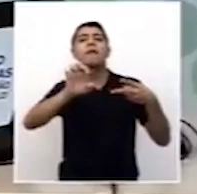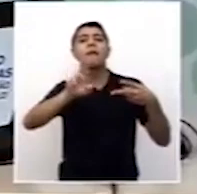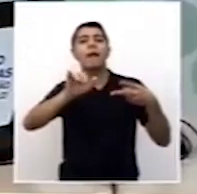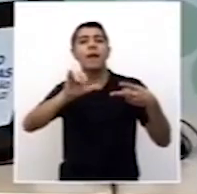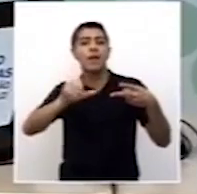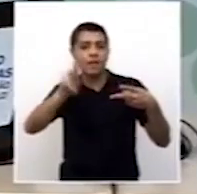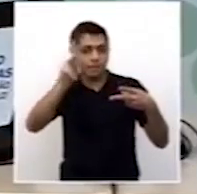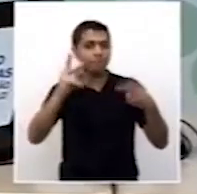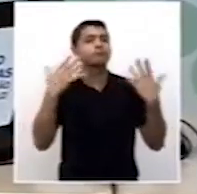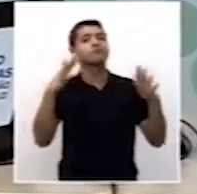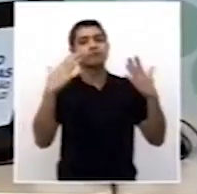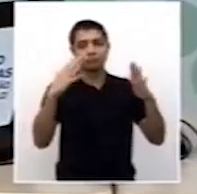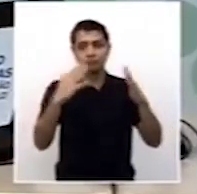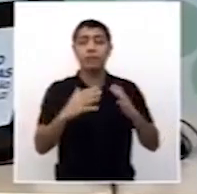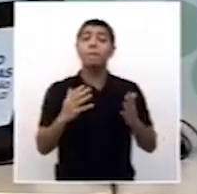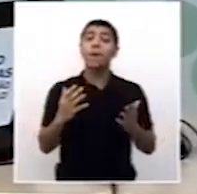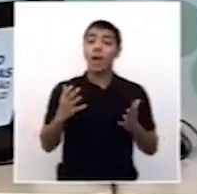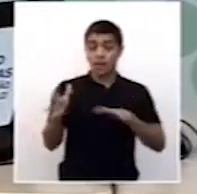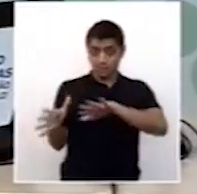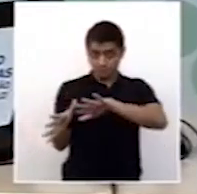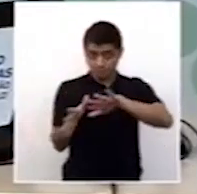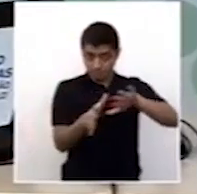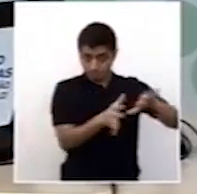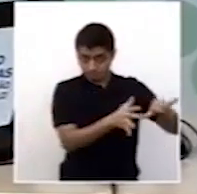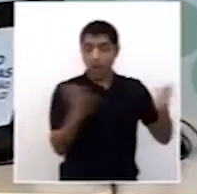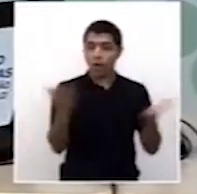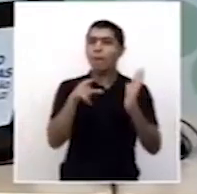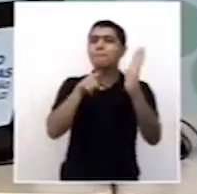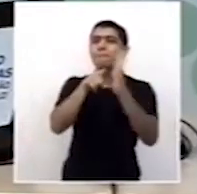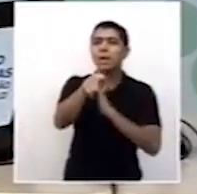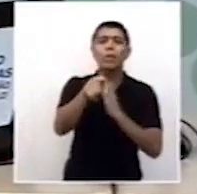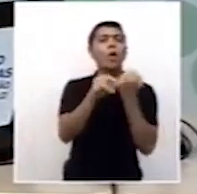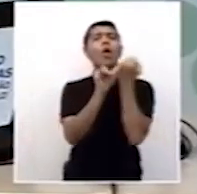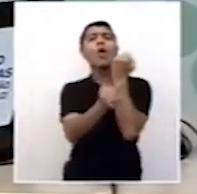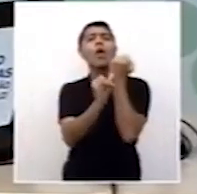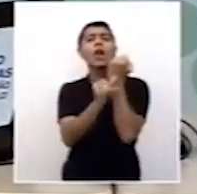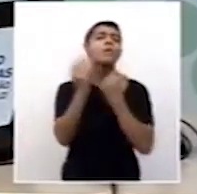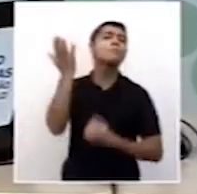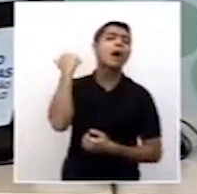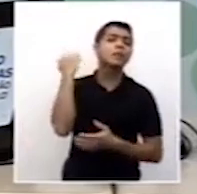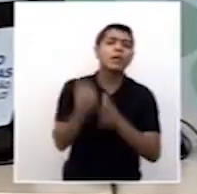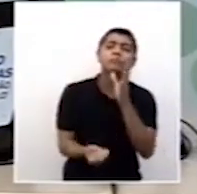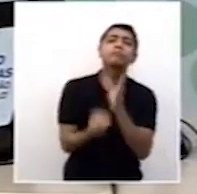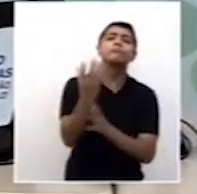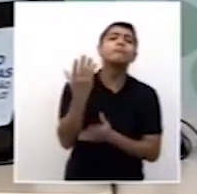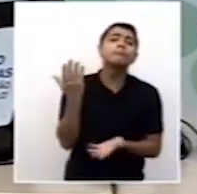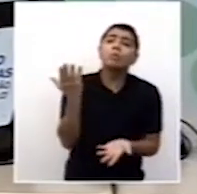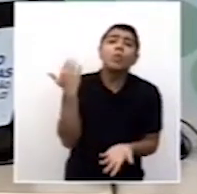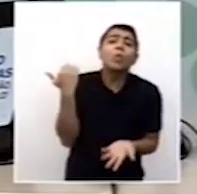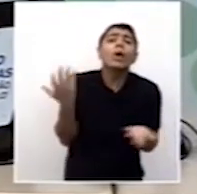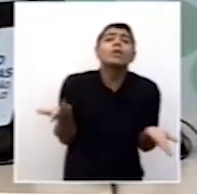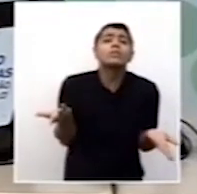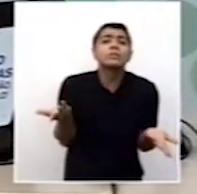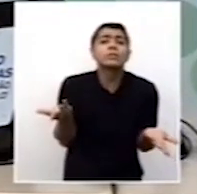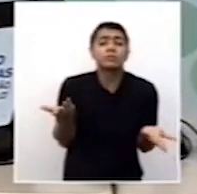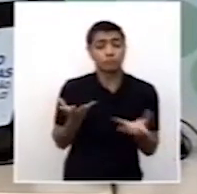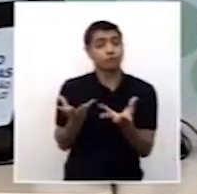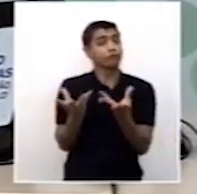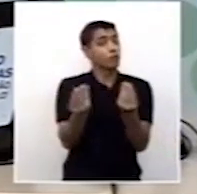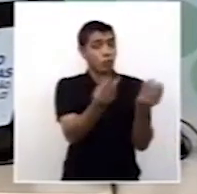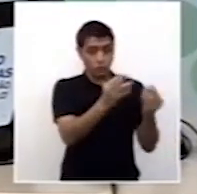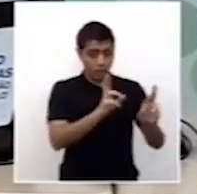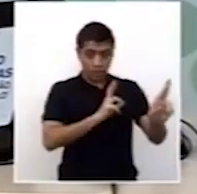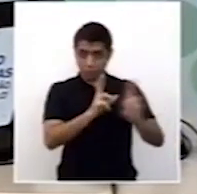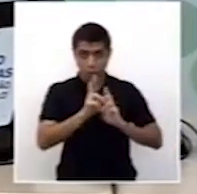nós vamos para a pergunta de quando surgiu a crônica. Muitos responderam que não sabem, mas